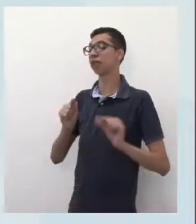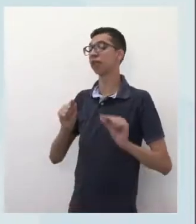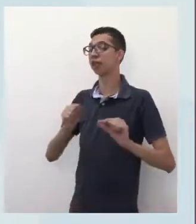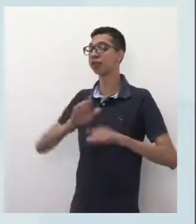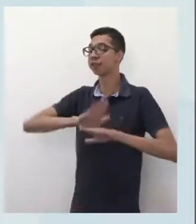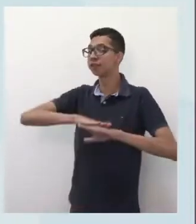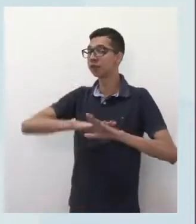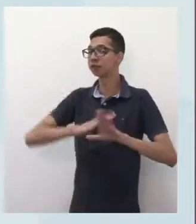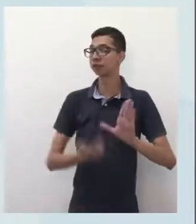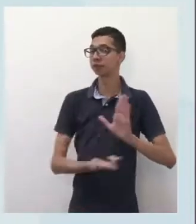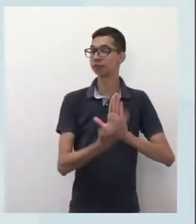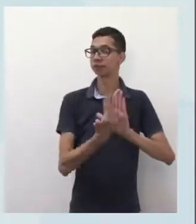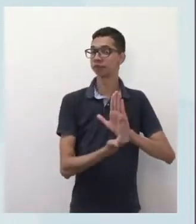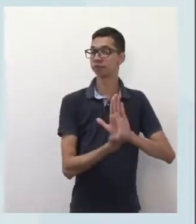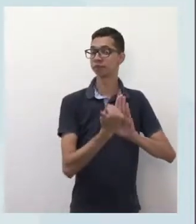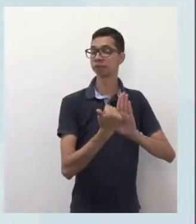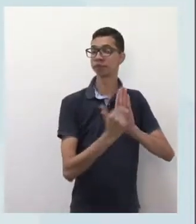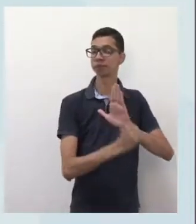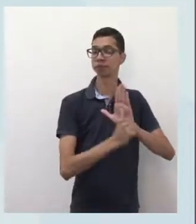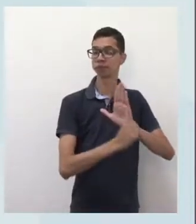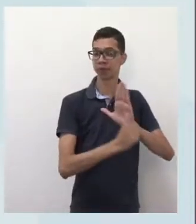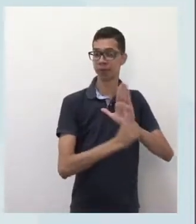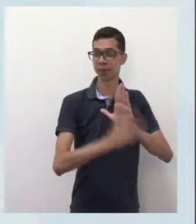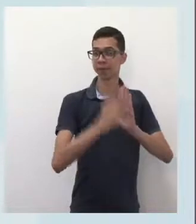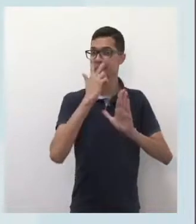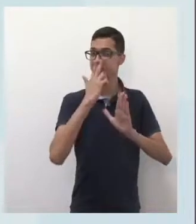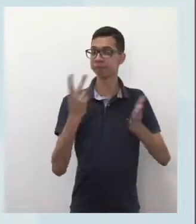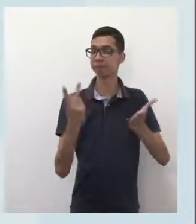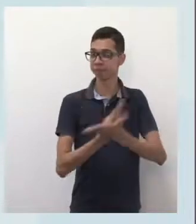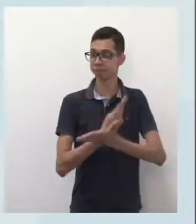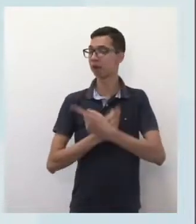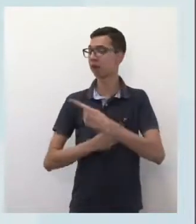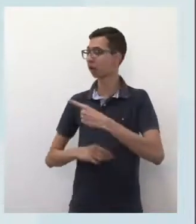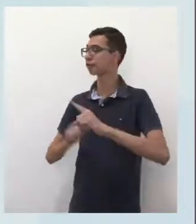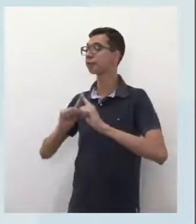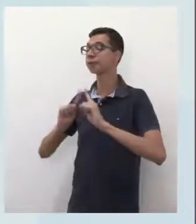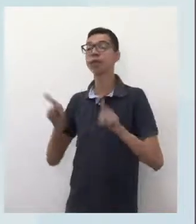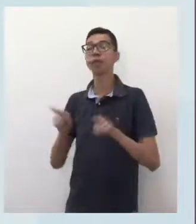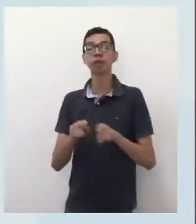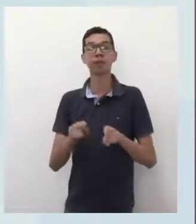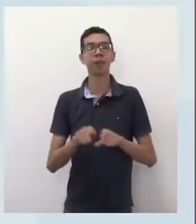eu consigo localizá-la aqui, ó. Também é